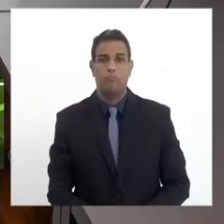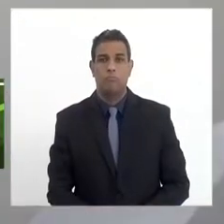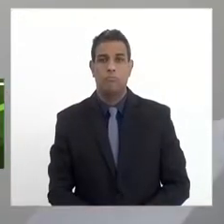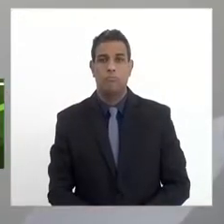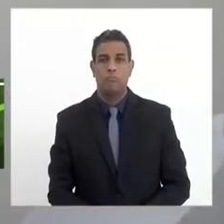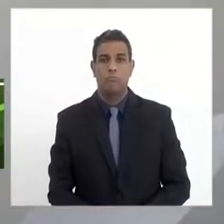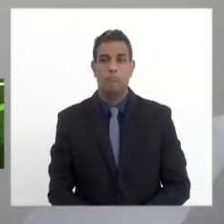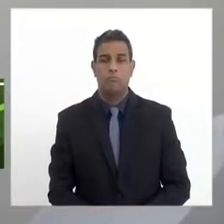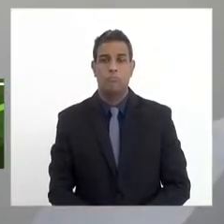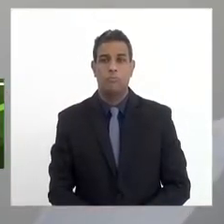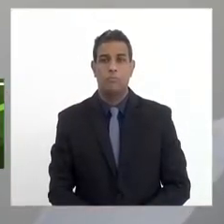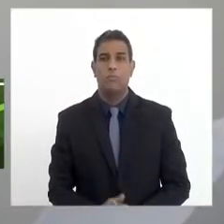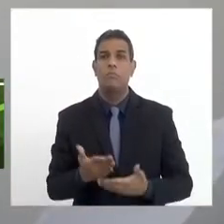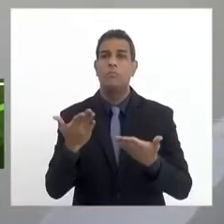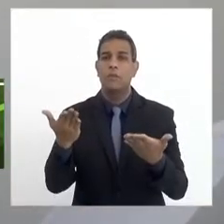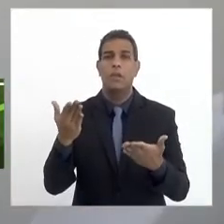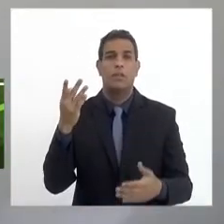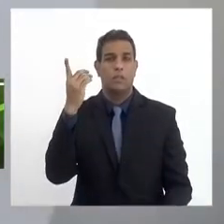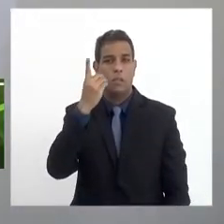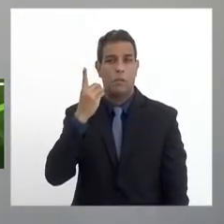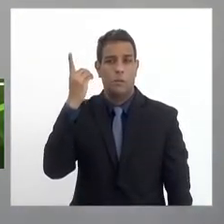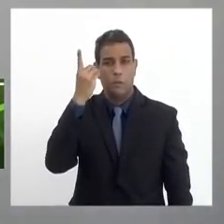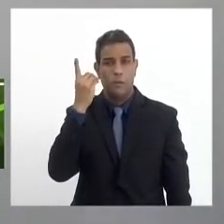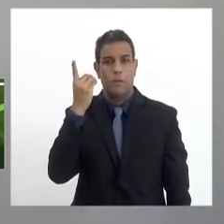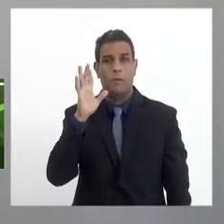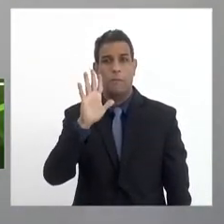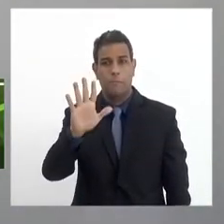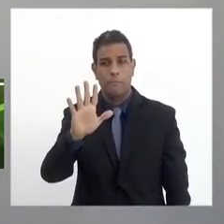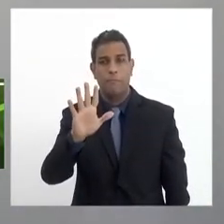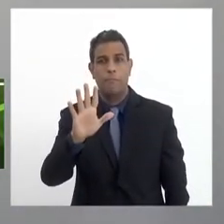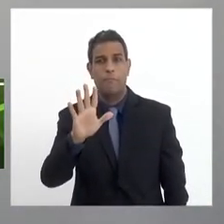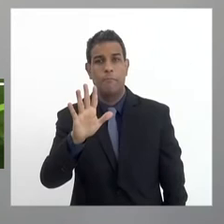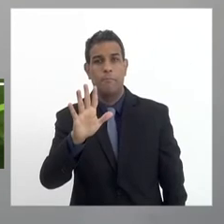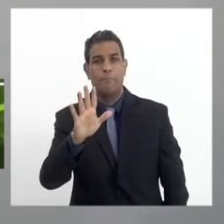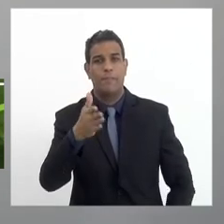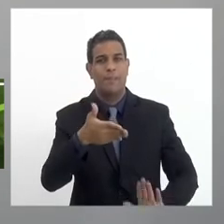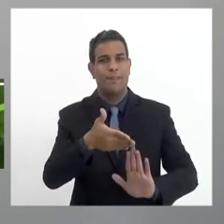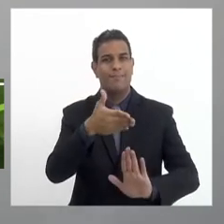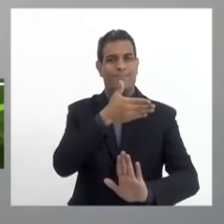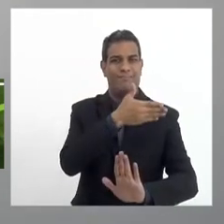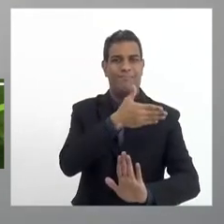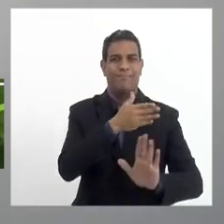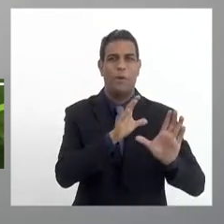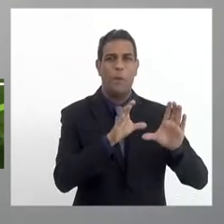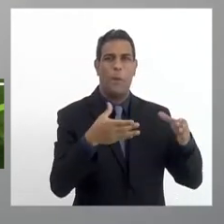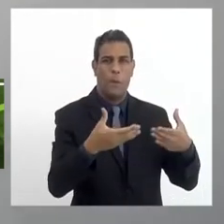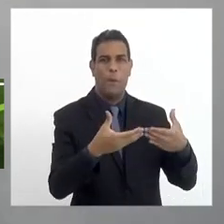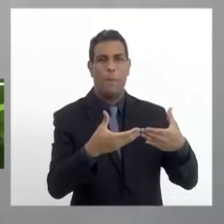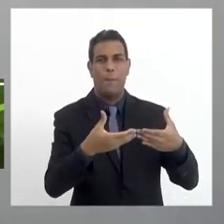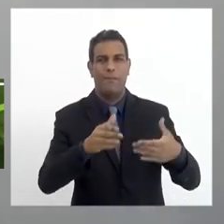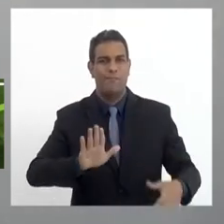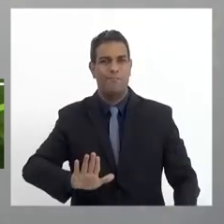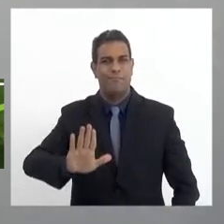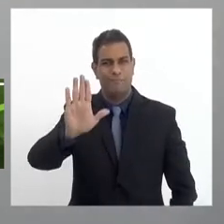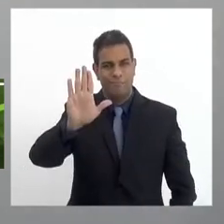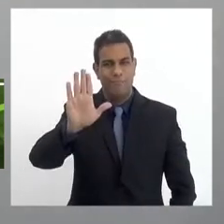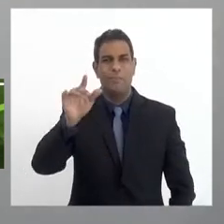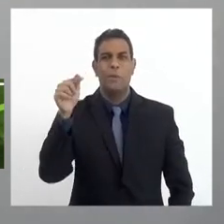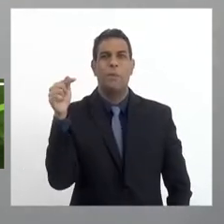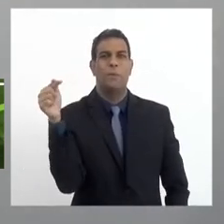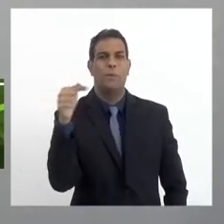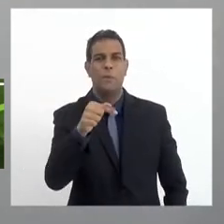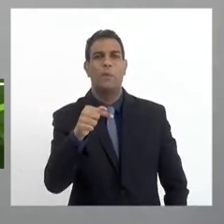Deputado Márcio? Deputado Valdec. Ah, sim, pois não. É porque na sessão passada, eu mesmo levantei a questão